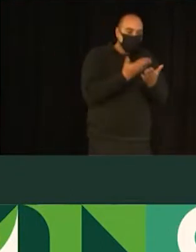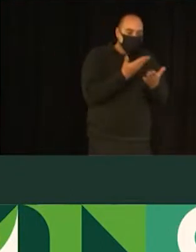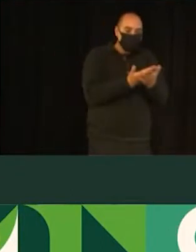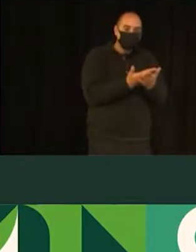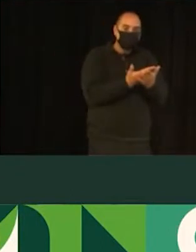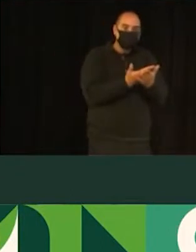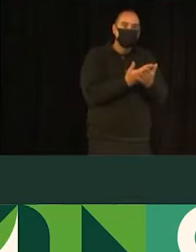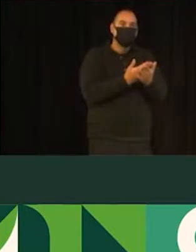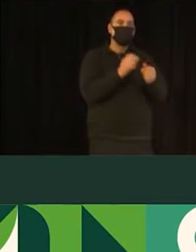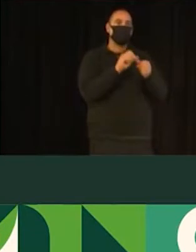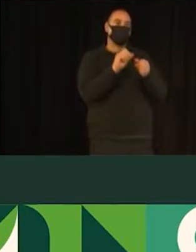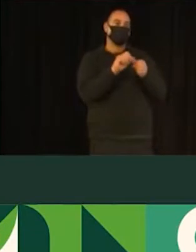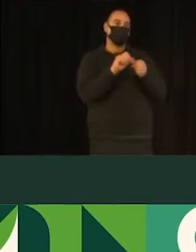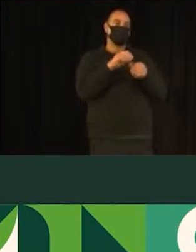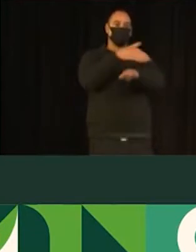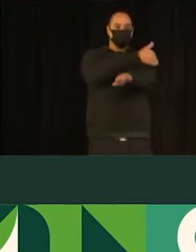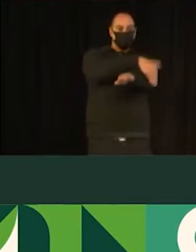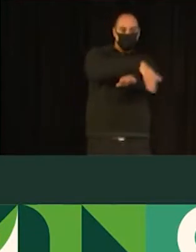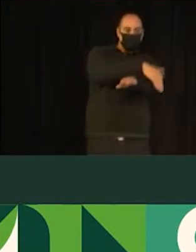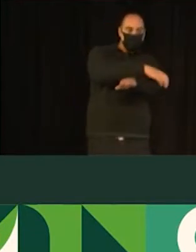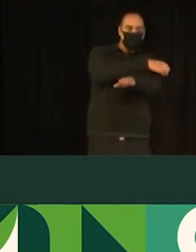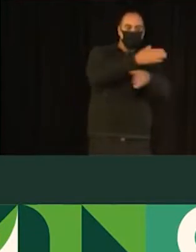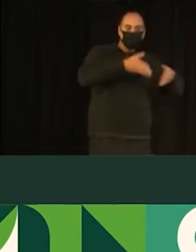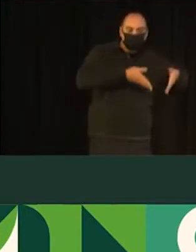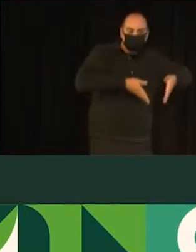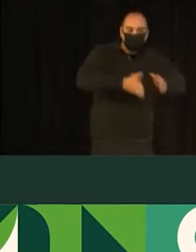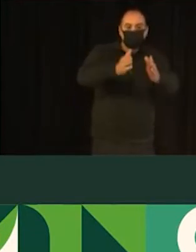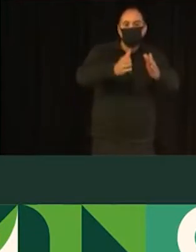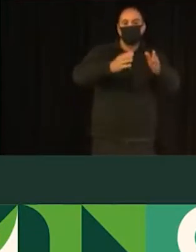de ônibus ligando Guajuviras e Matias.